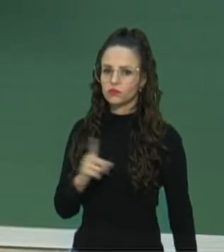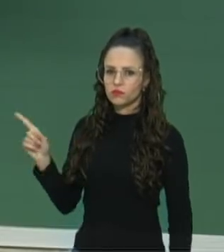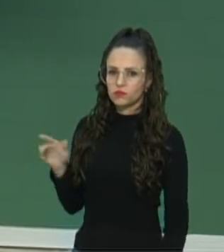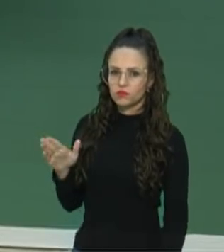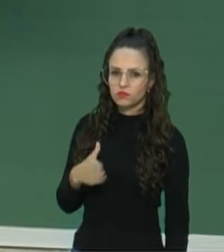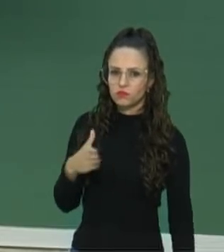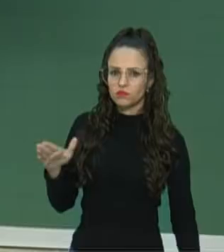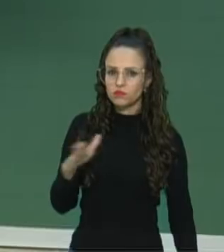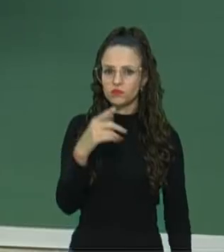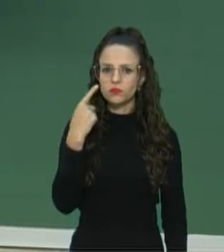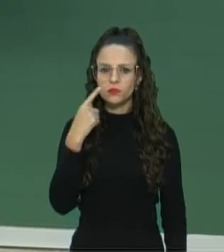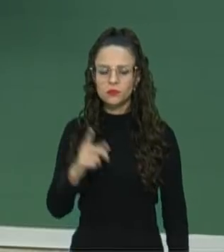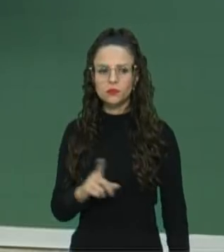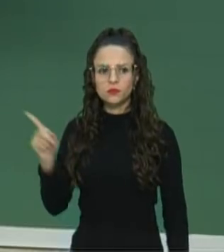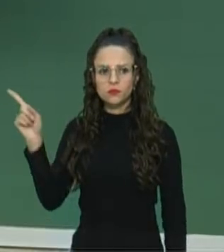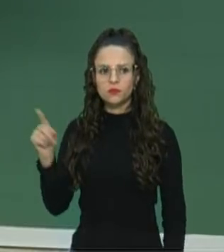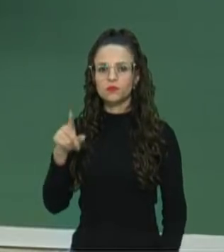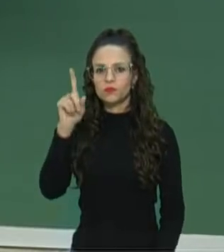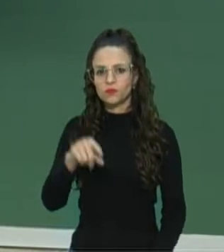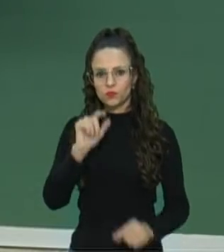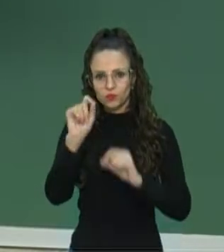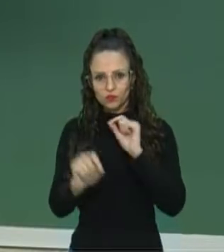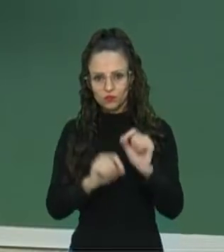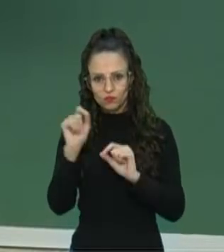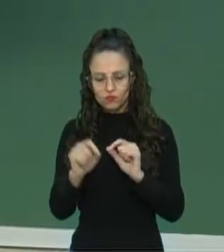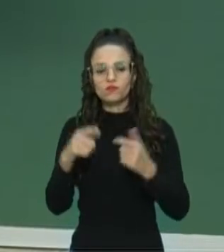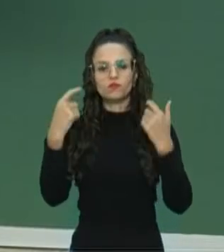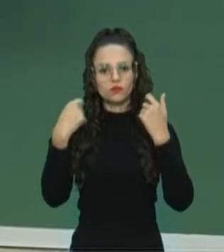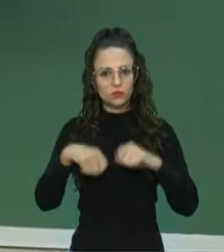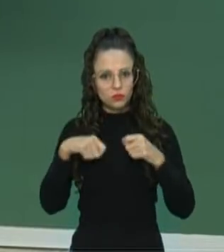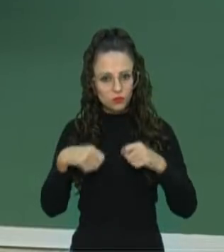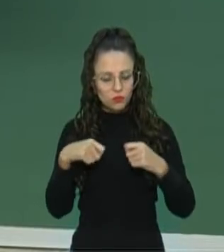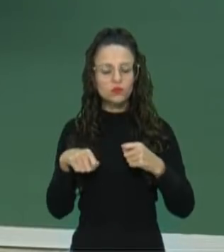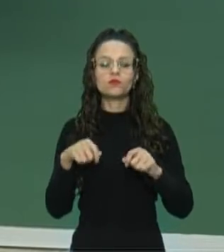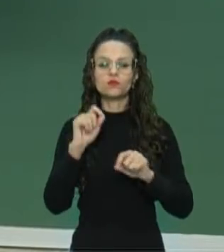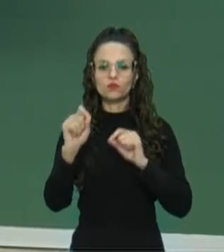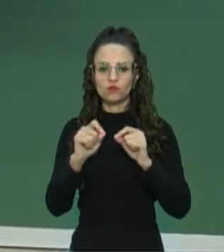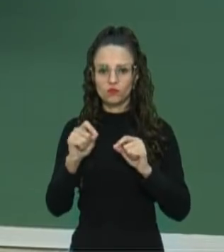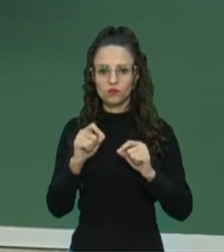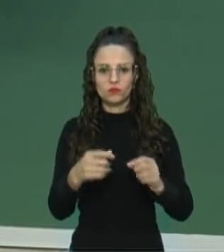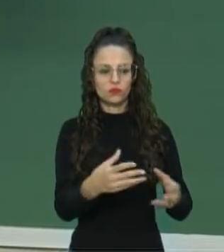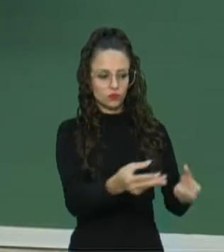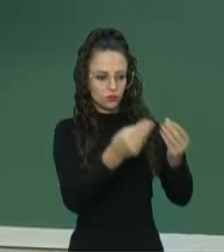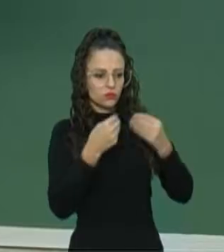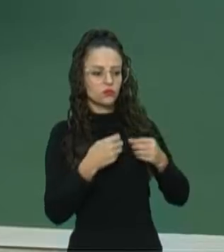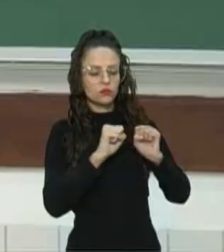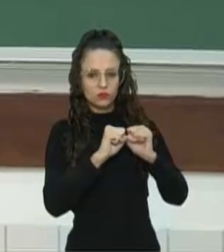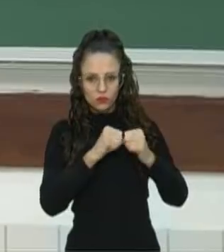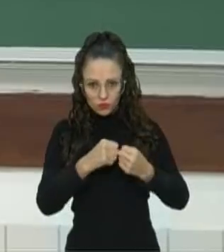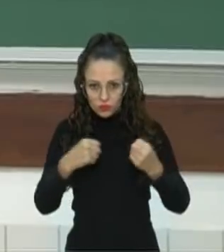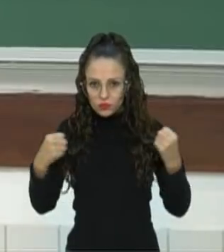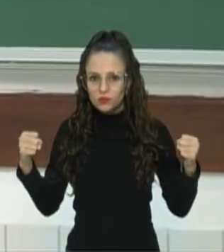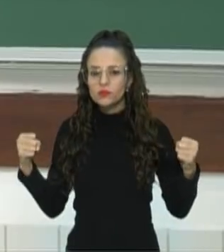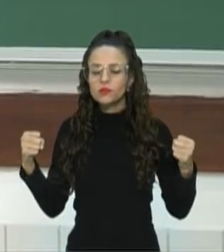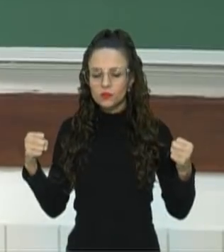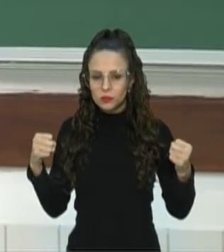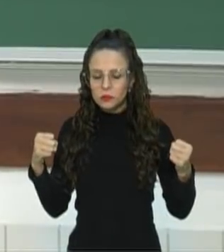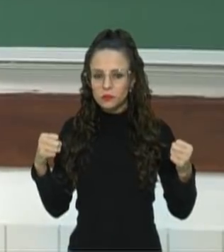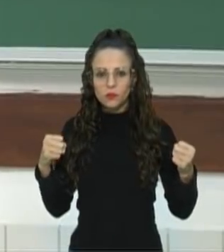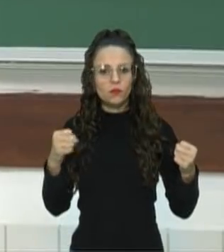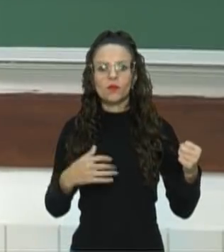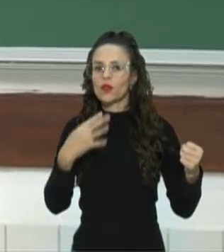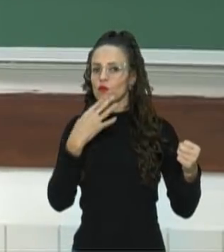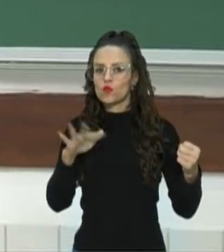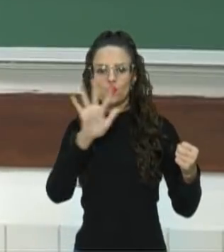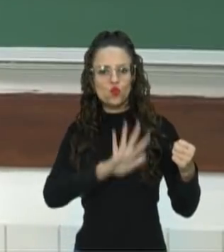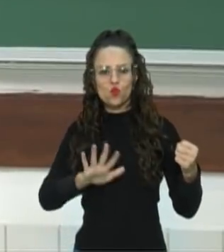na imagem para vocês, então o que ela é? Ela é necessária, você recebe um mapa quando vai realizar a atividade, né? Você não